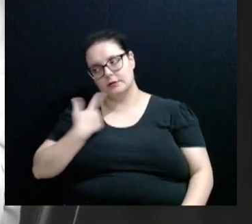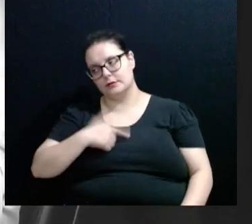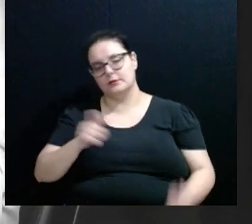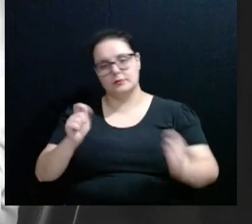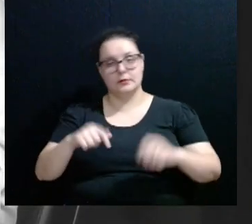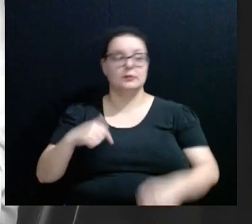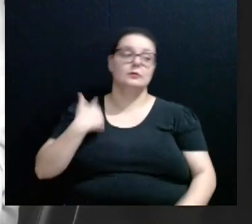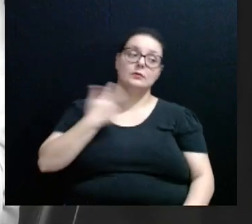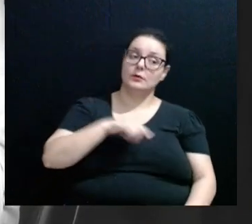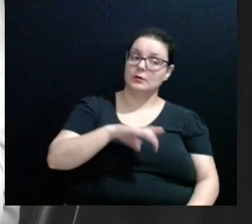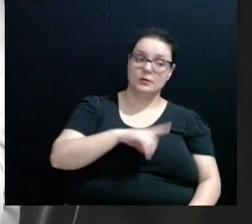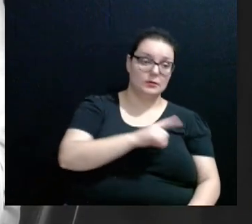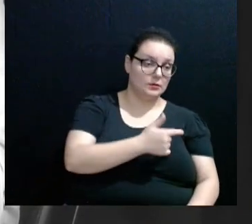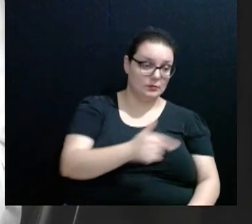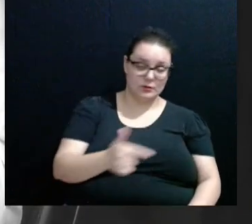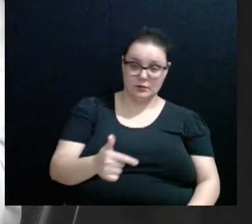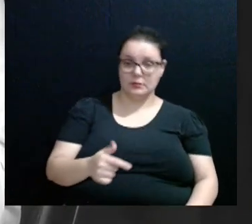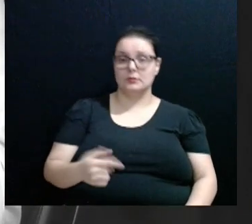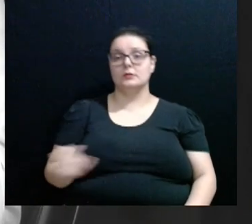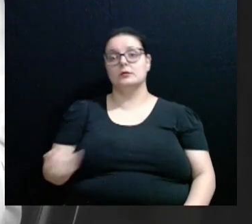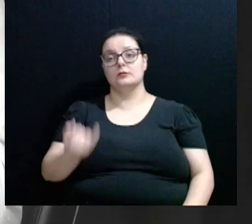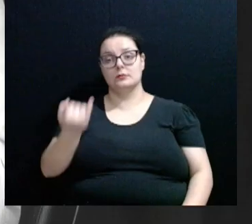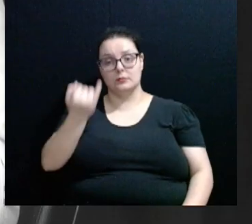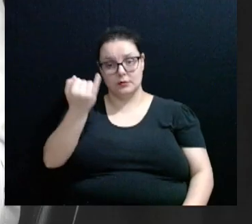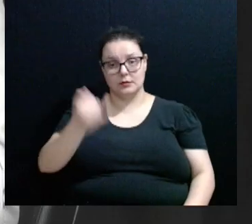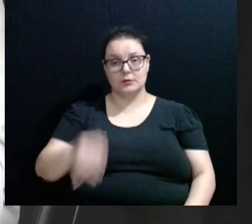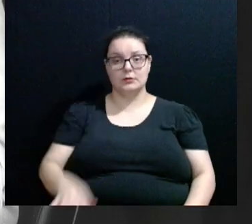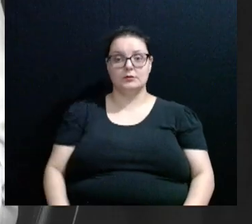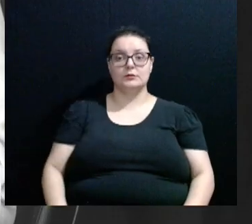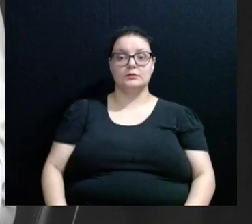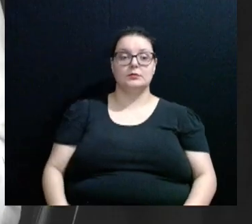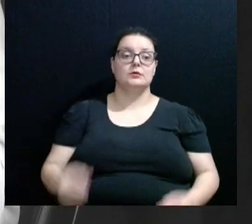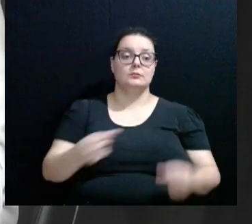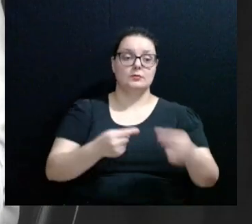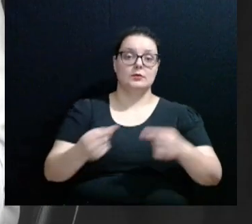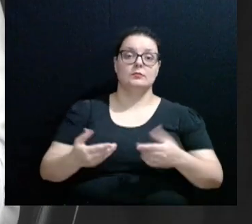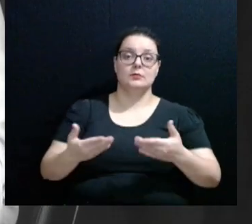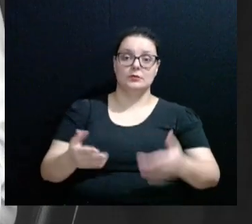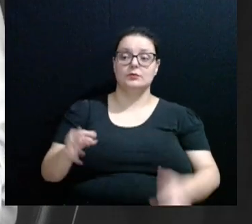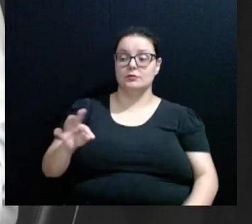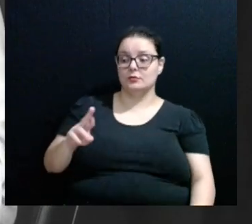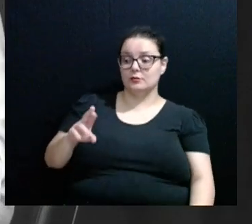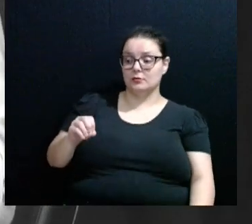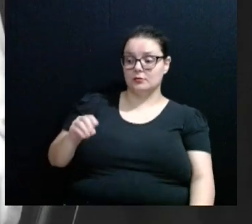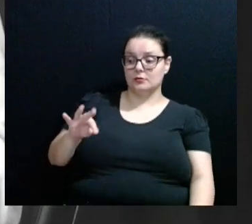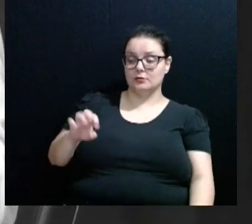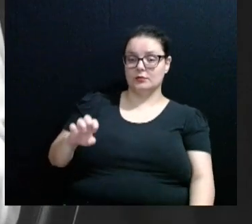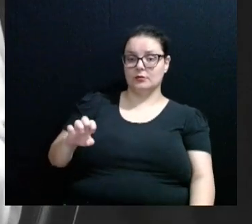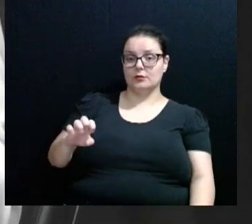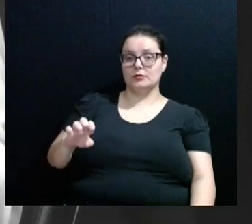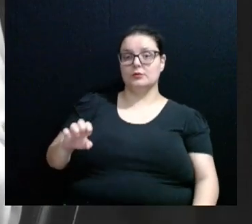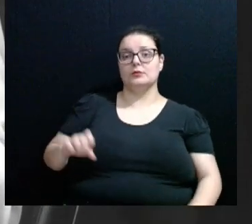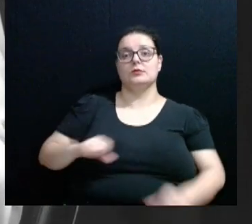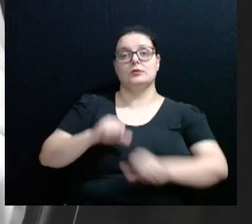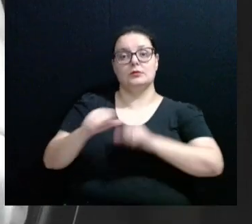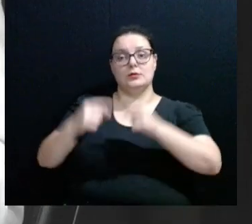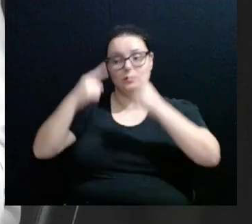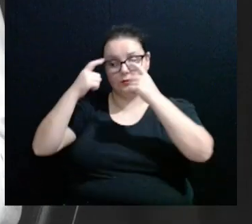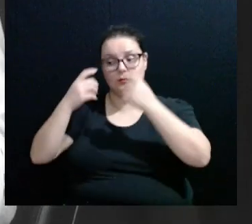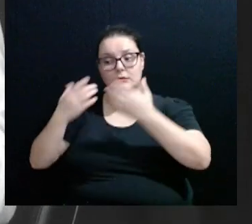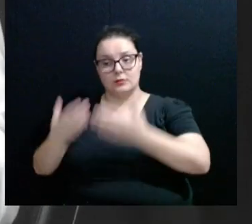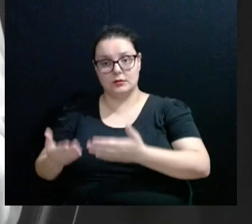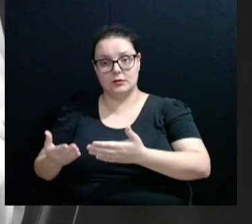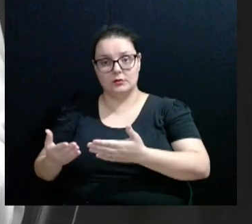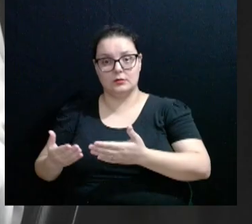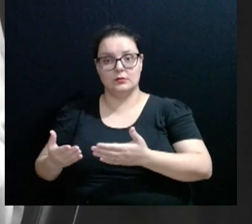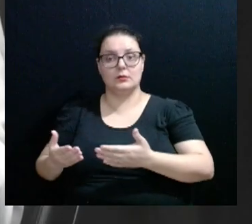ter. Então é importante que a gente trouxe essa discussão de um trote, transformar o trote que era violento, que